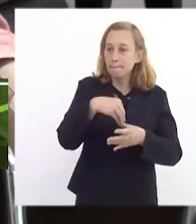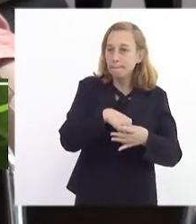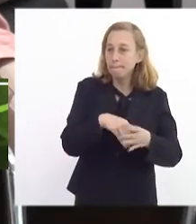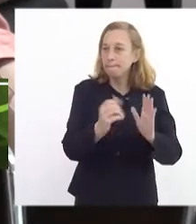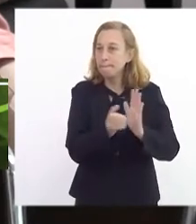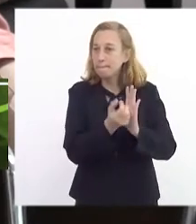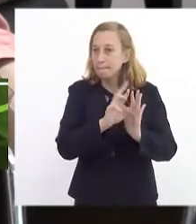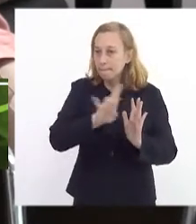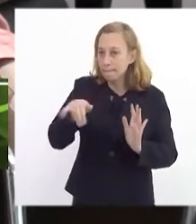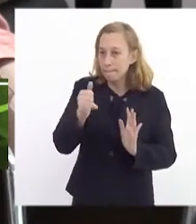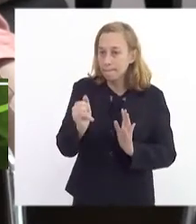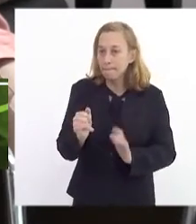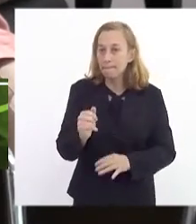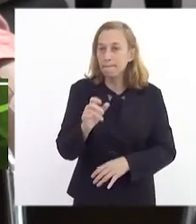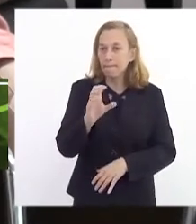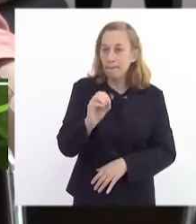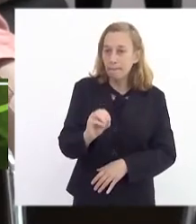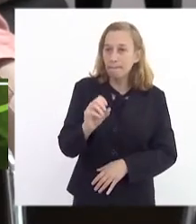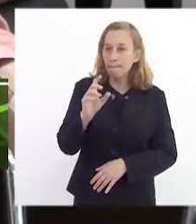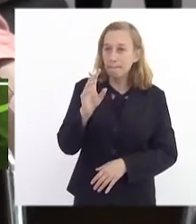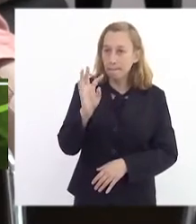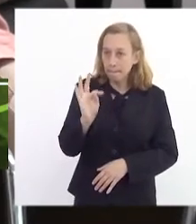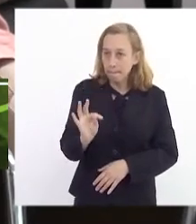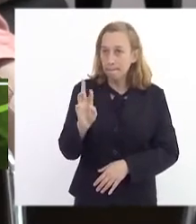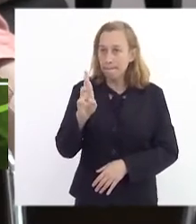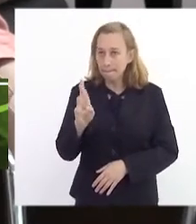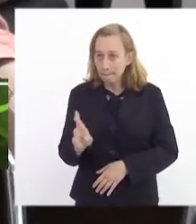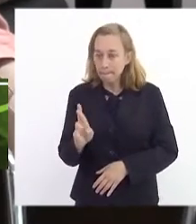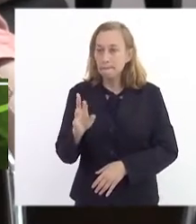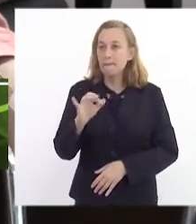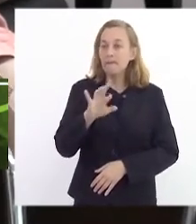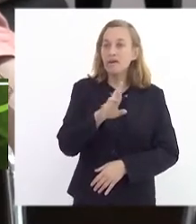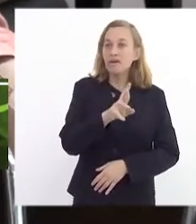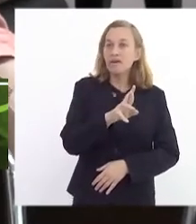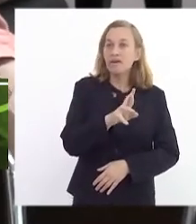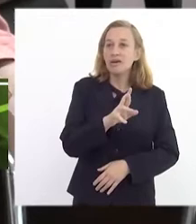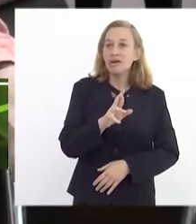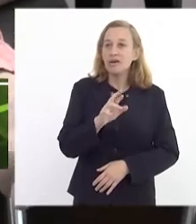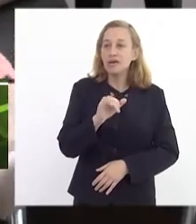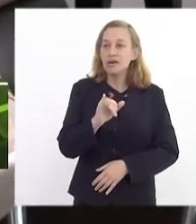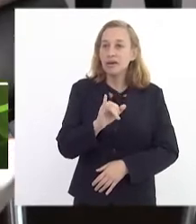as UTRs nos rios Poços Queimados e Ipiranga Cabo Sul.